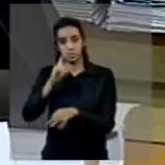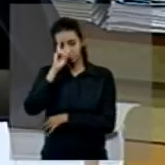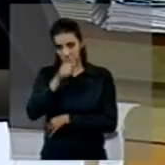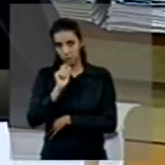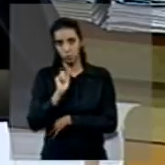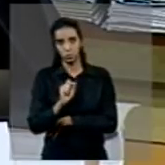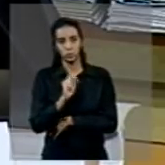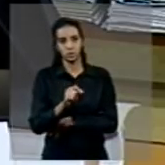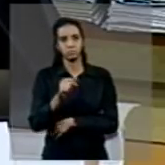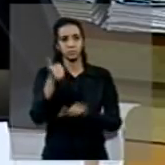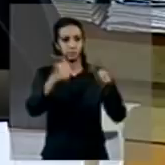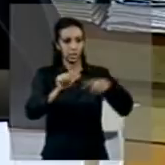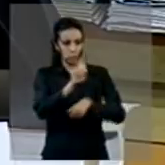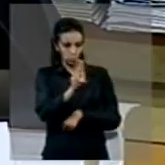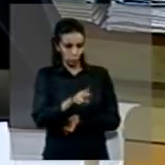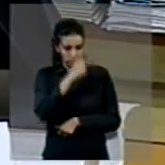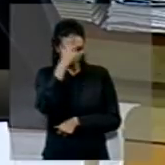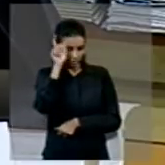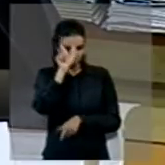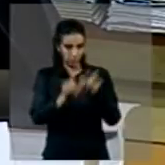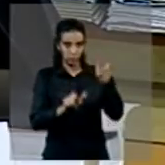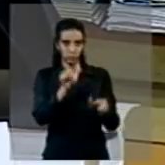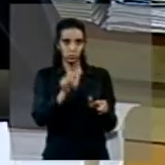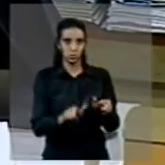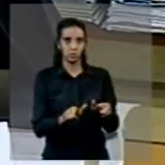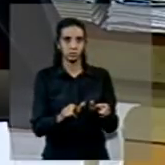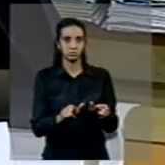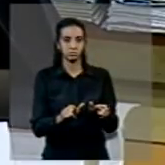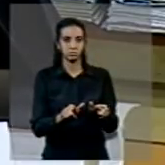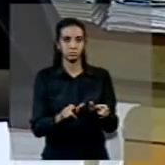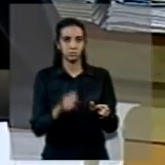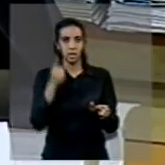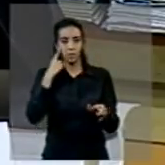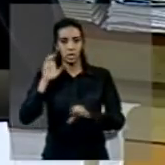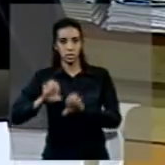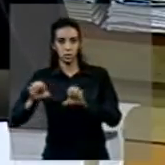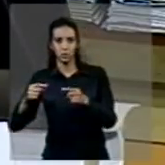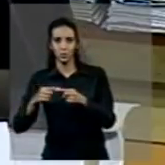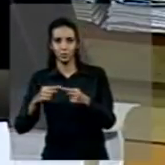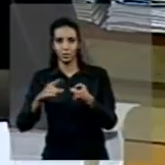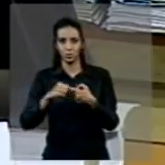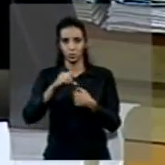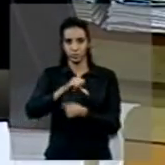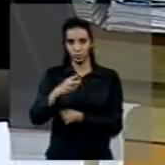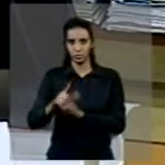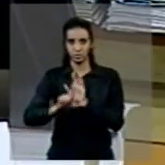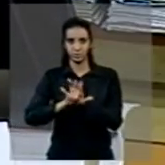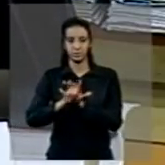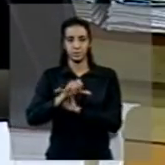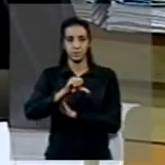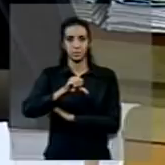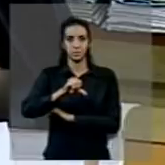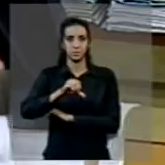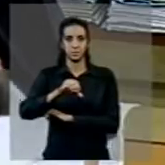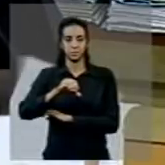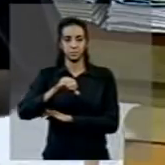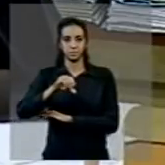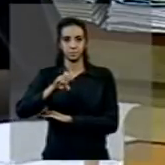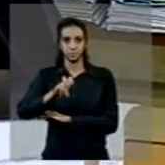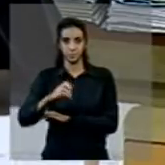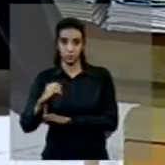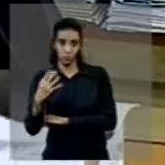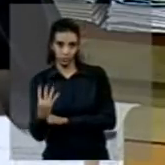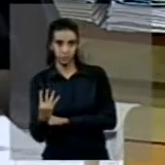do eleitorado, baseando-se em dados estatísticos a teor do artigo 92 da Lei 9.504, a Lei das